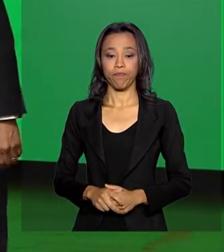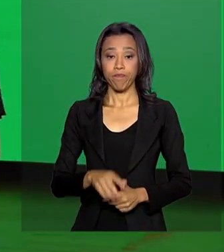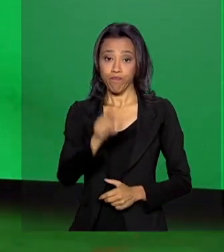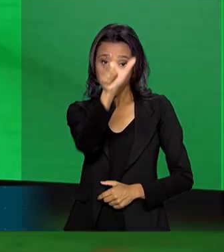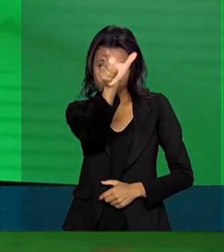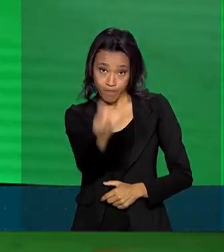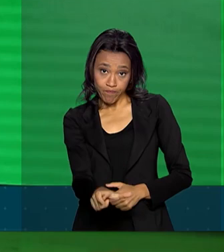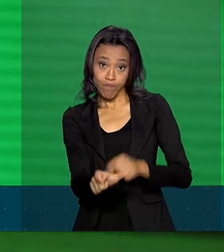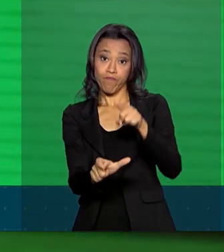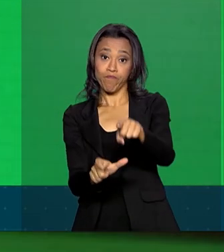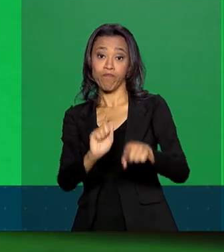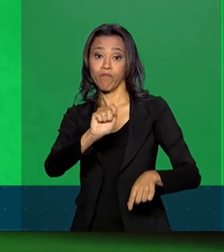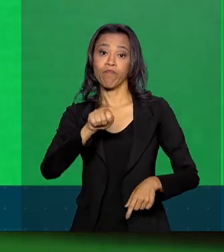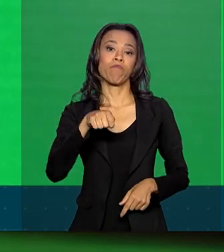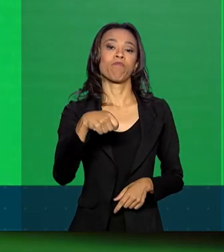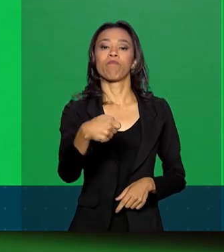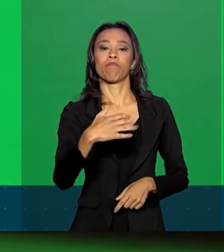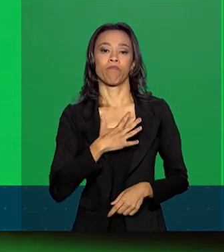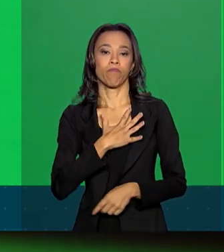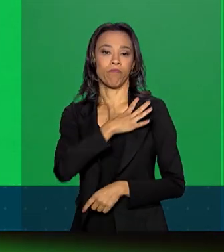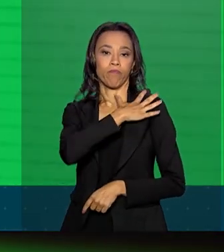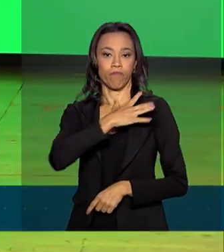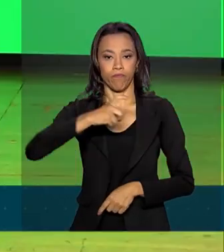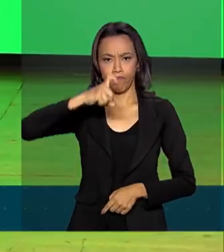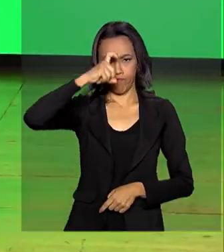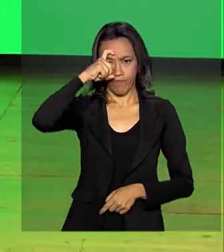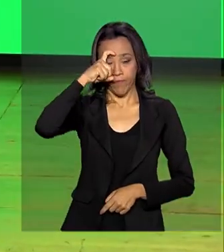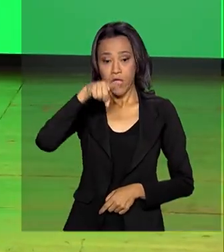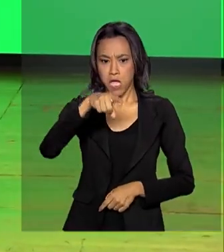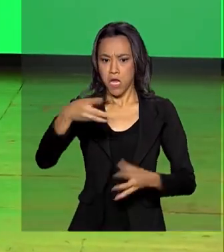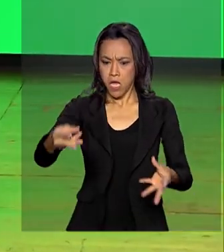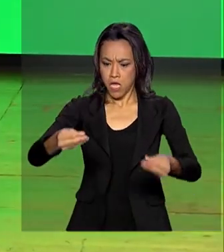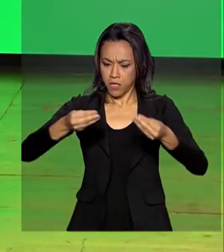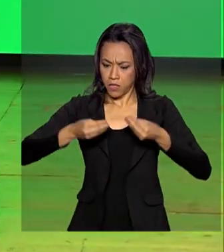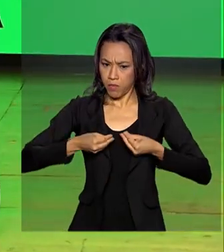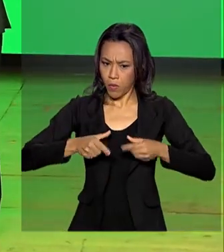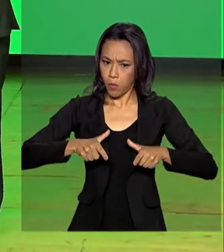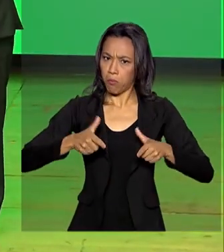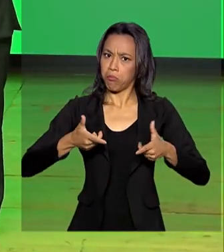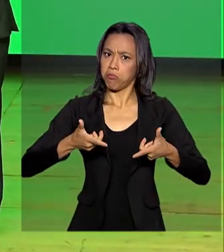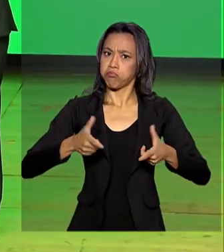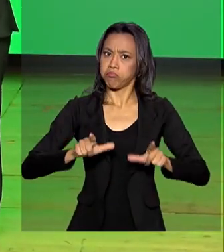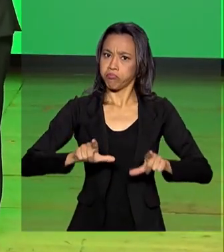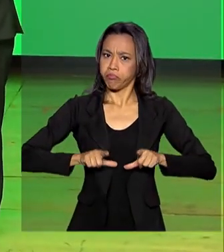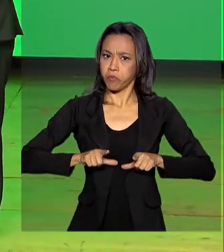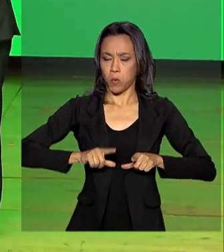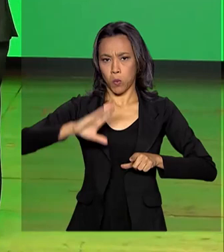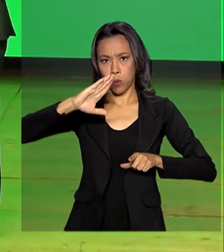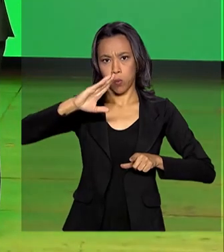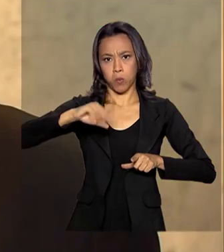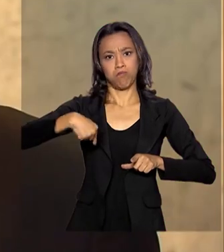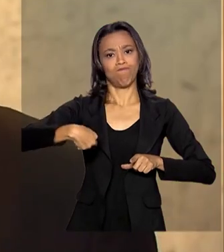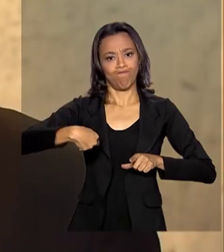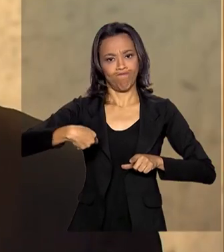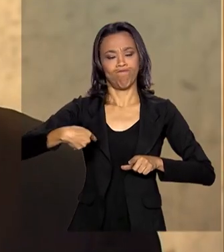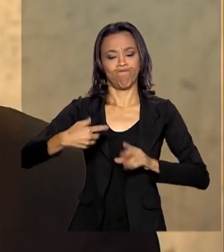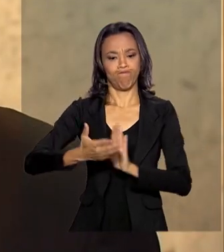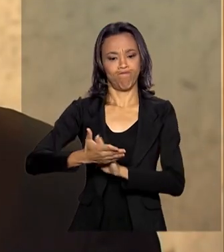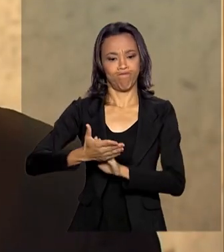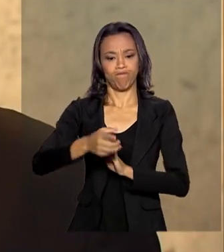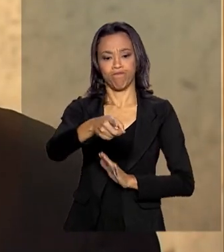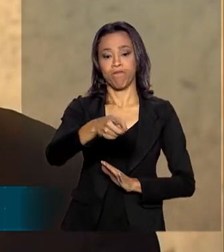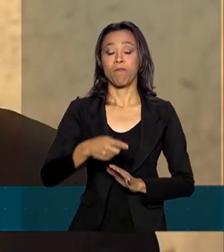Hamilton Mourão recebeu a Ordem do Mérito Industrial no grau Gran Cruz, a mais alta honraria da Fiesp. A Fiesp